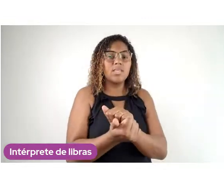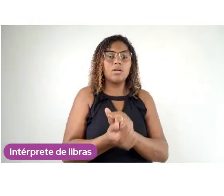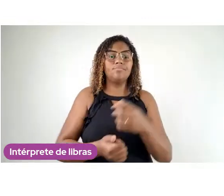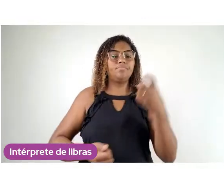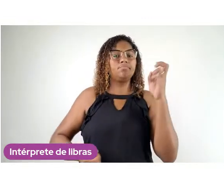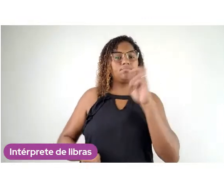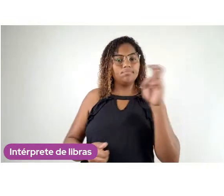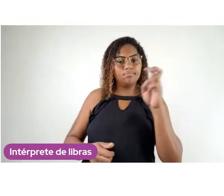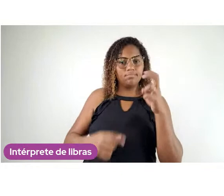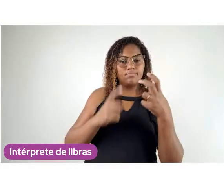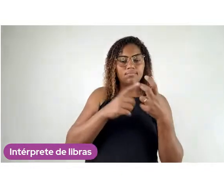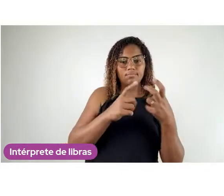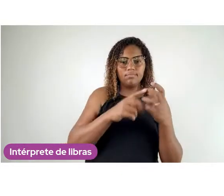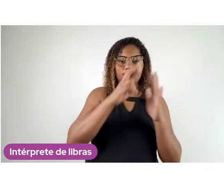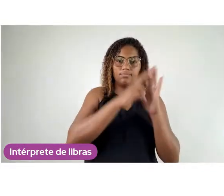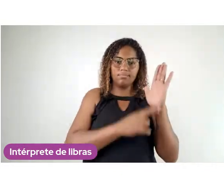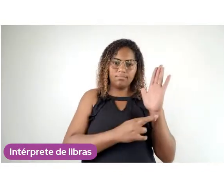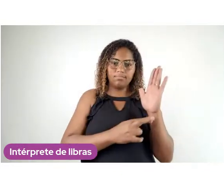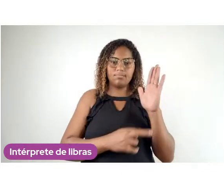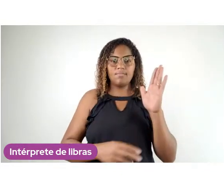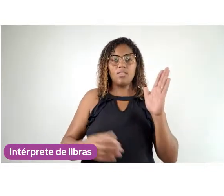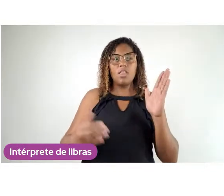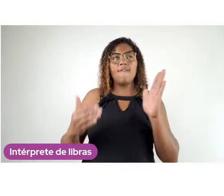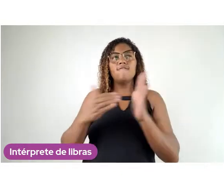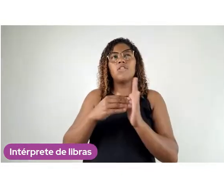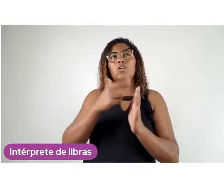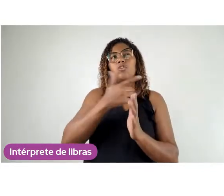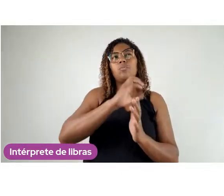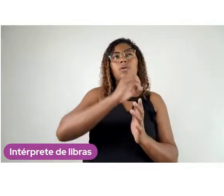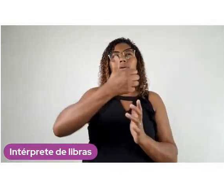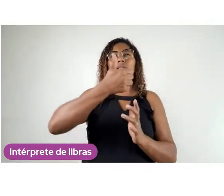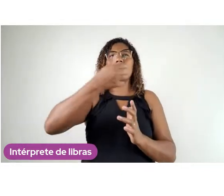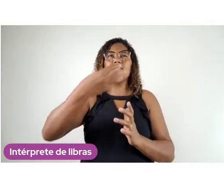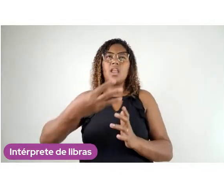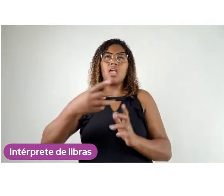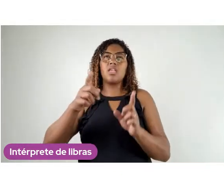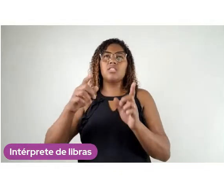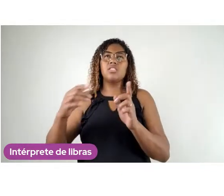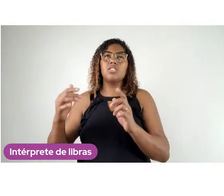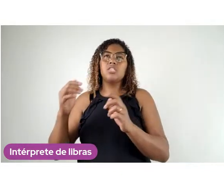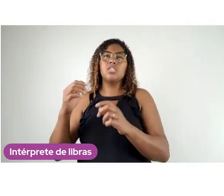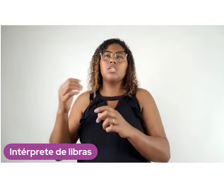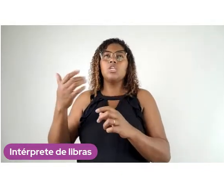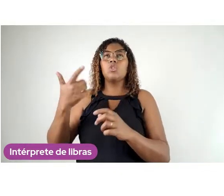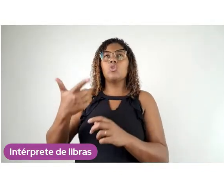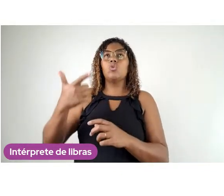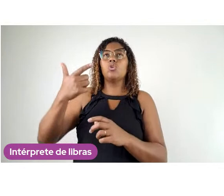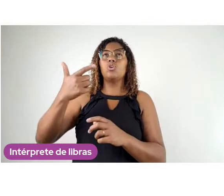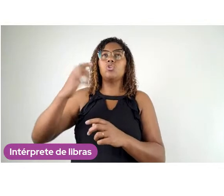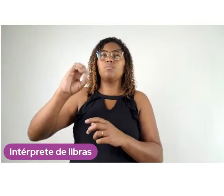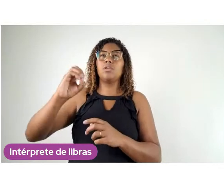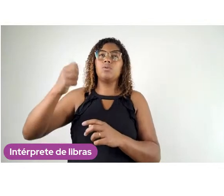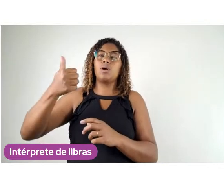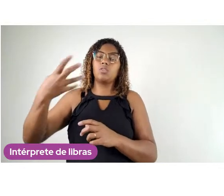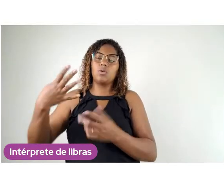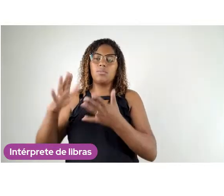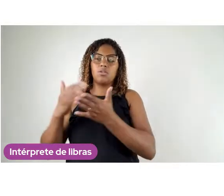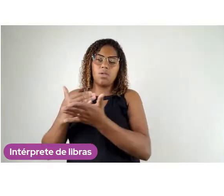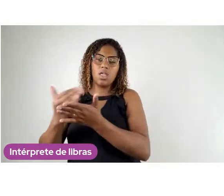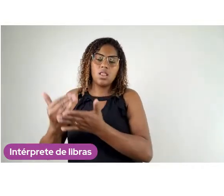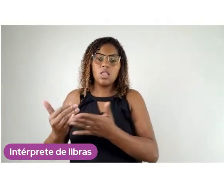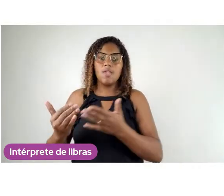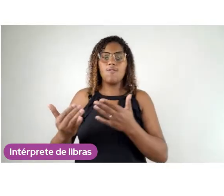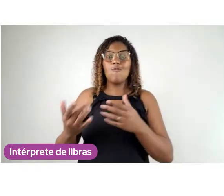foi lançado entre o final de 2013 e o ano de 2014, foi a base para o Acordo de Paris, que foi assinado, inclusive, pelo